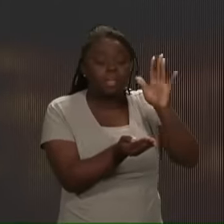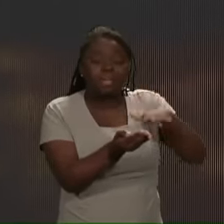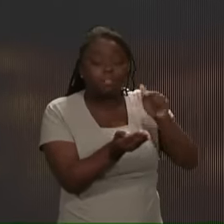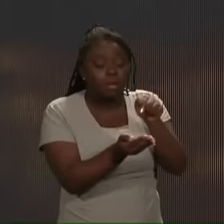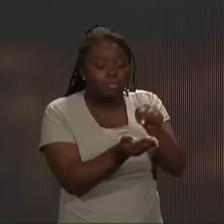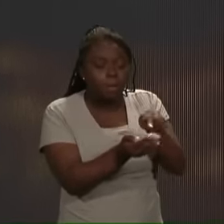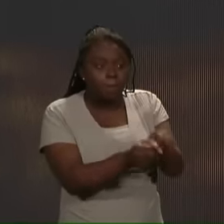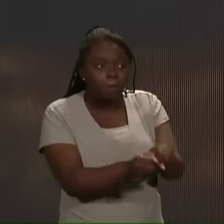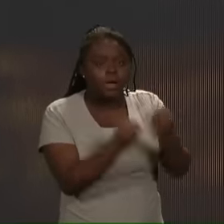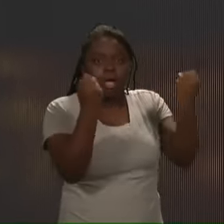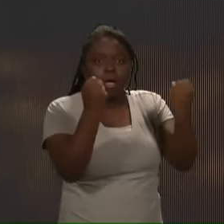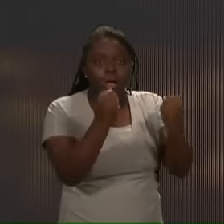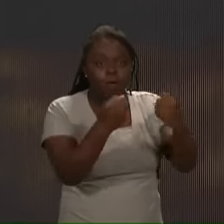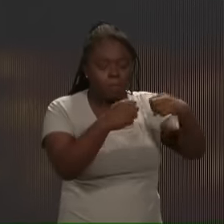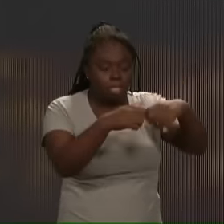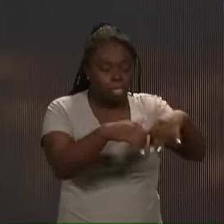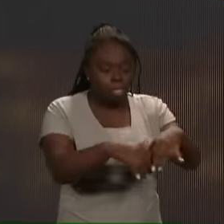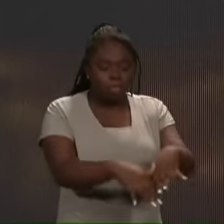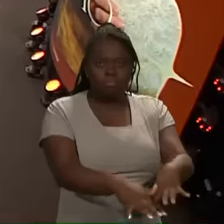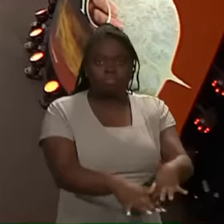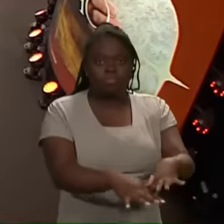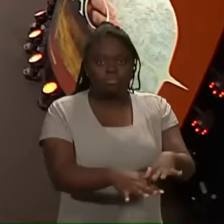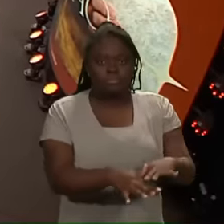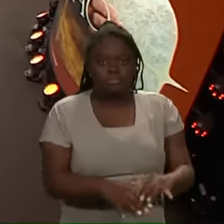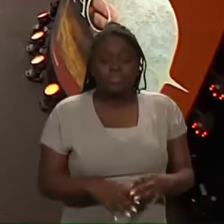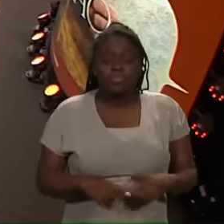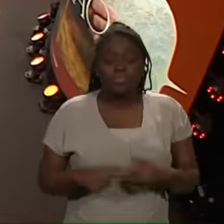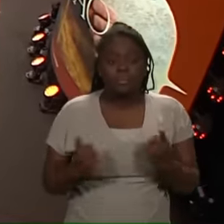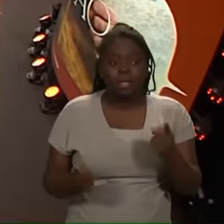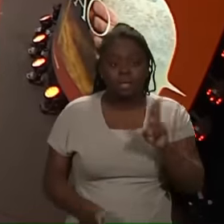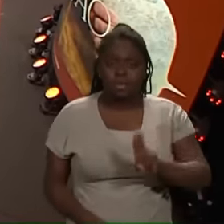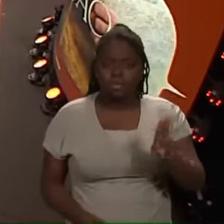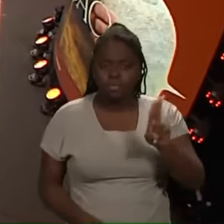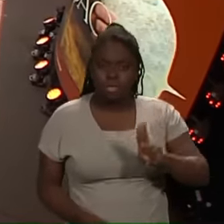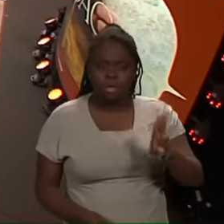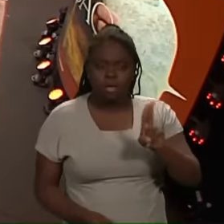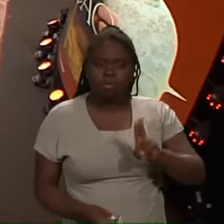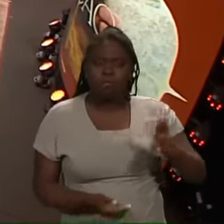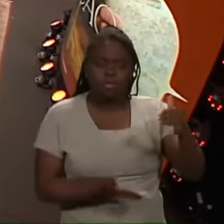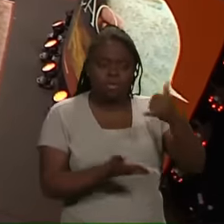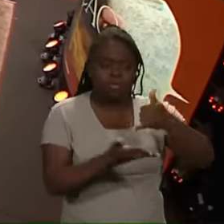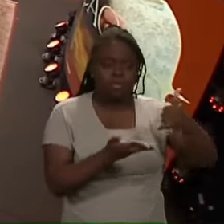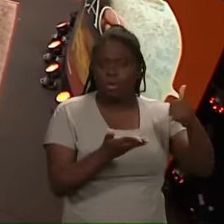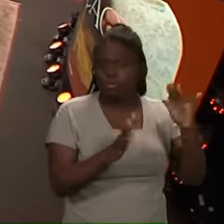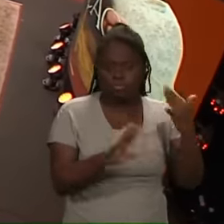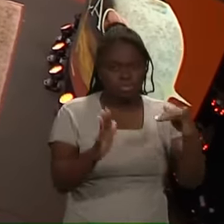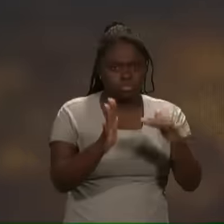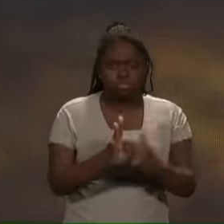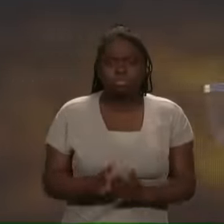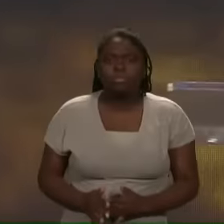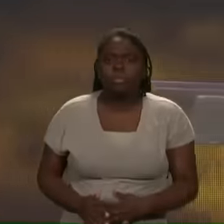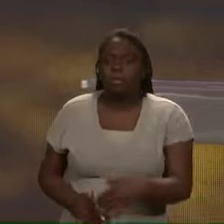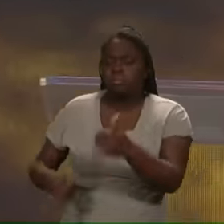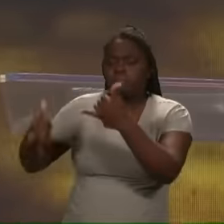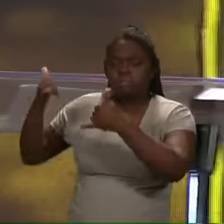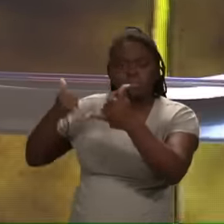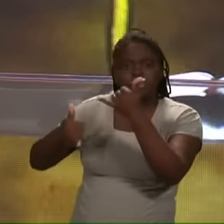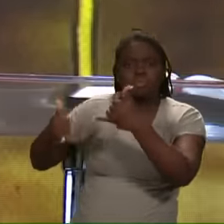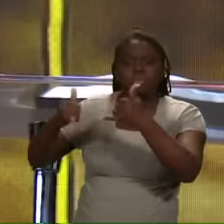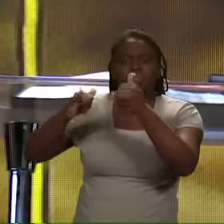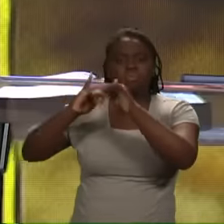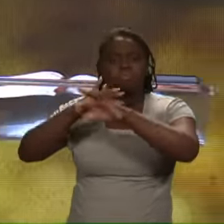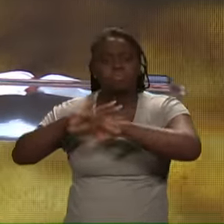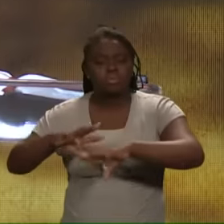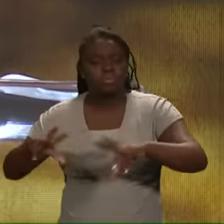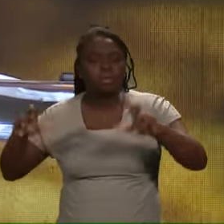rebentava. Mas ali eles usavam óleo para tudo. Para curar, para ungir.